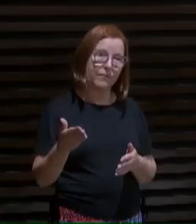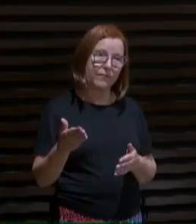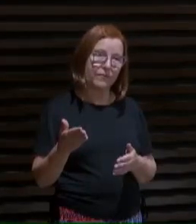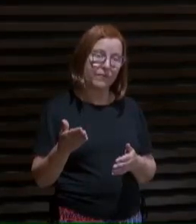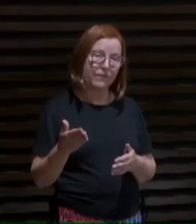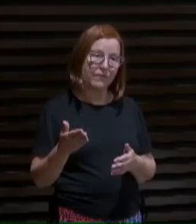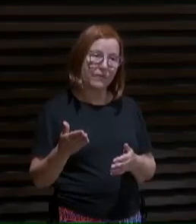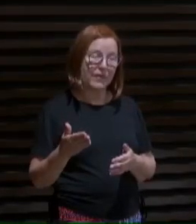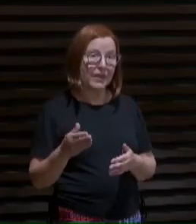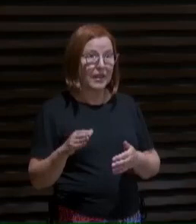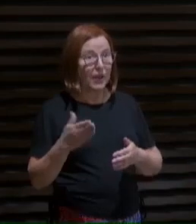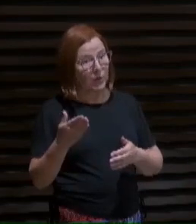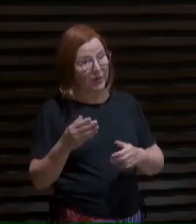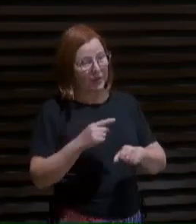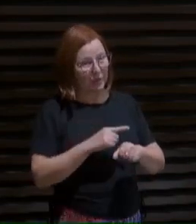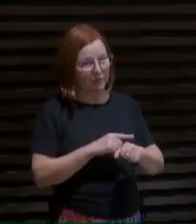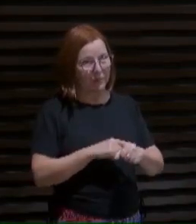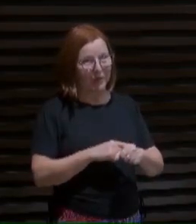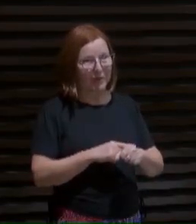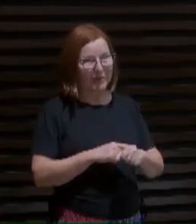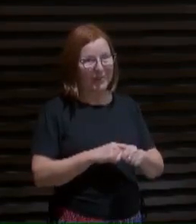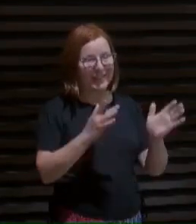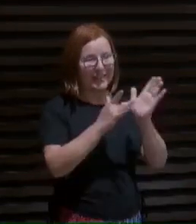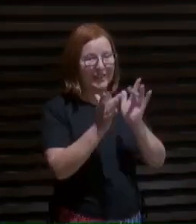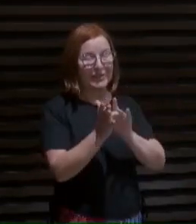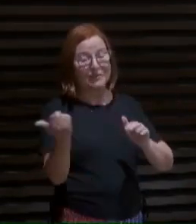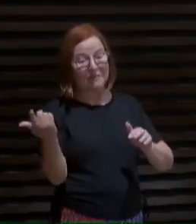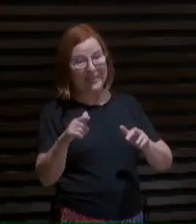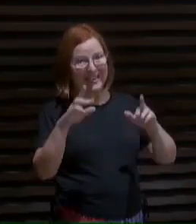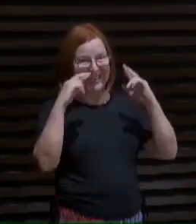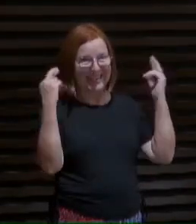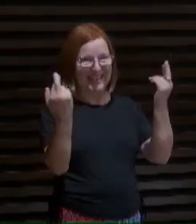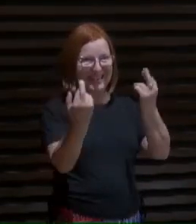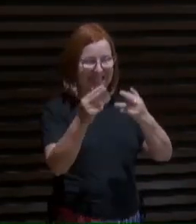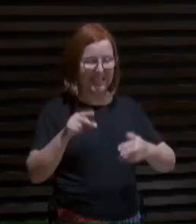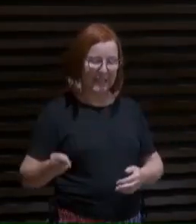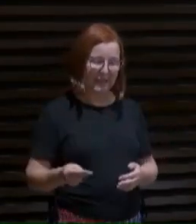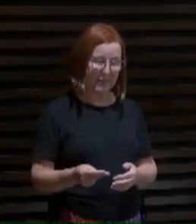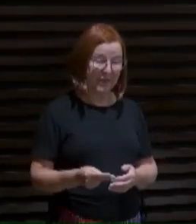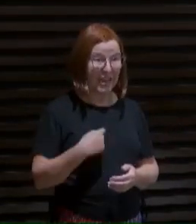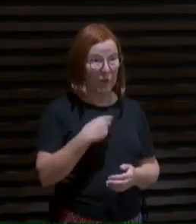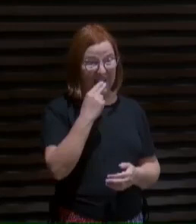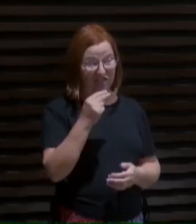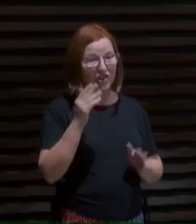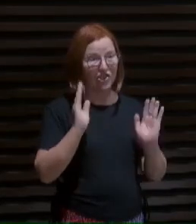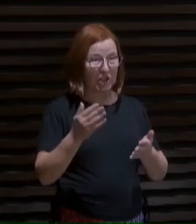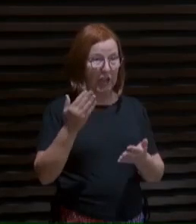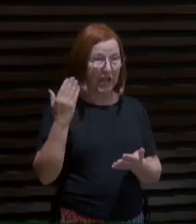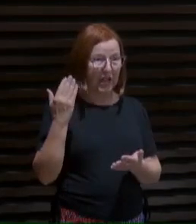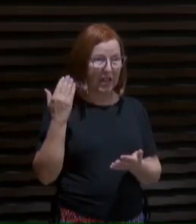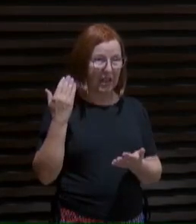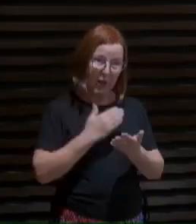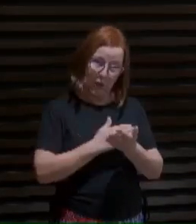eternamente. Eu acho que já começou lá atrás, na minha percepção. Agora, meus irmãos, como eu ainda tenho